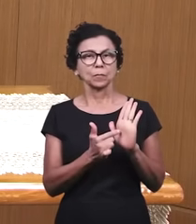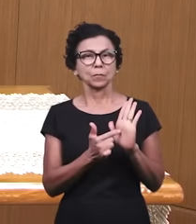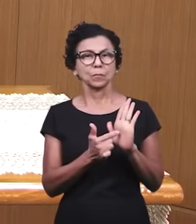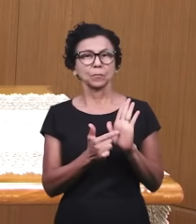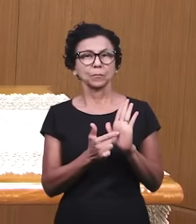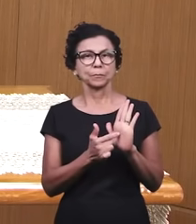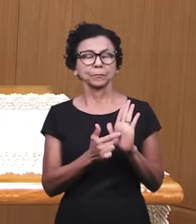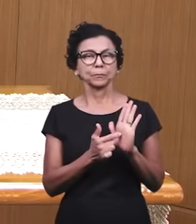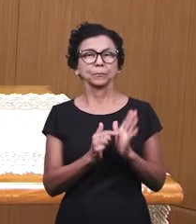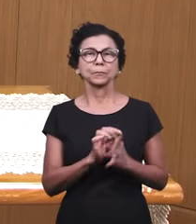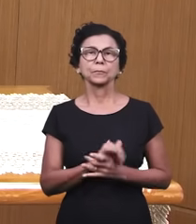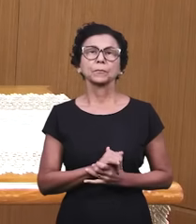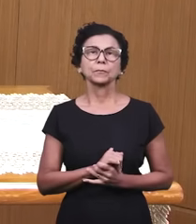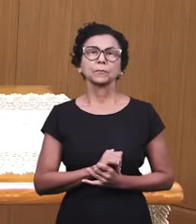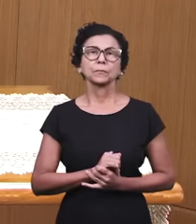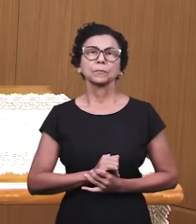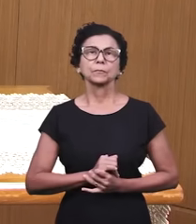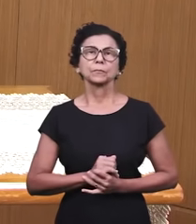este